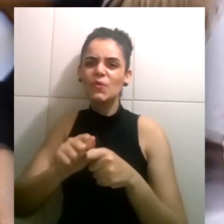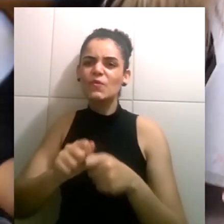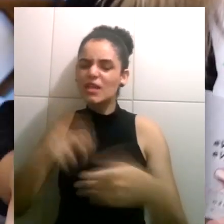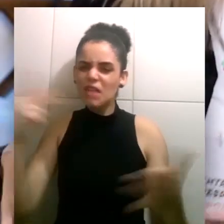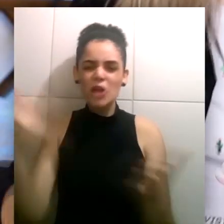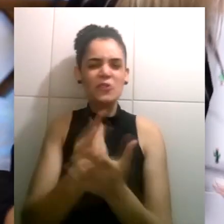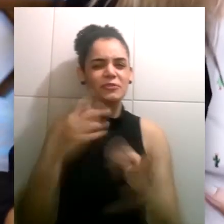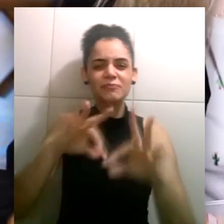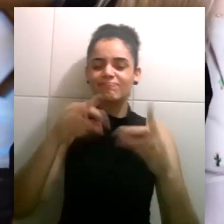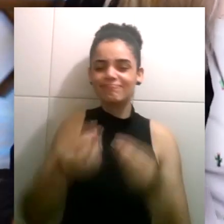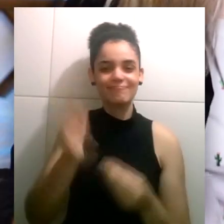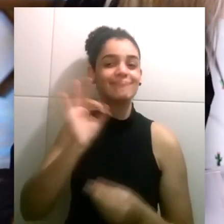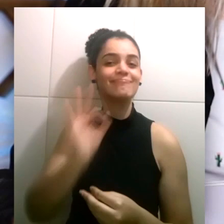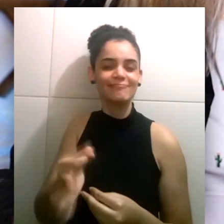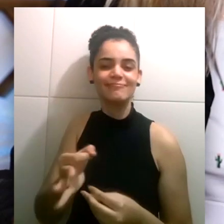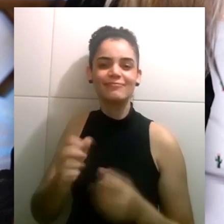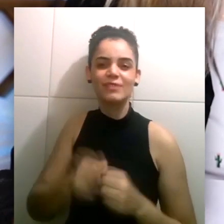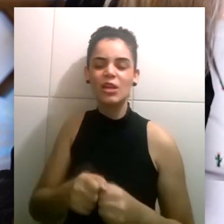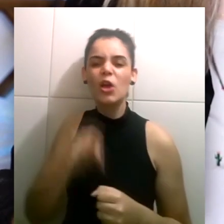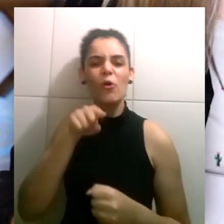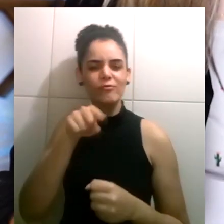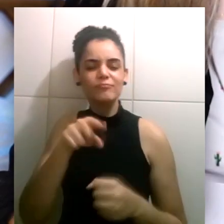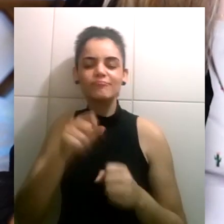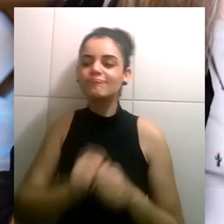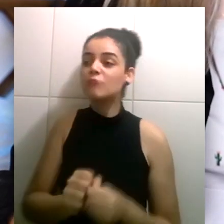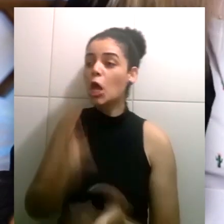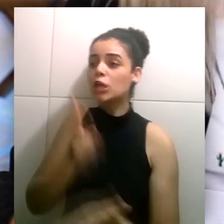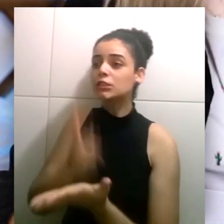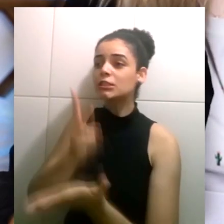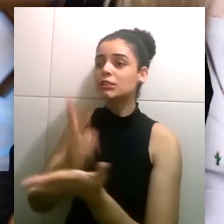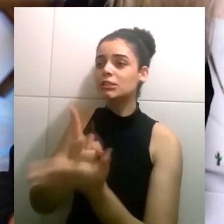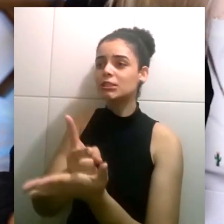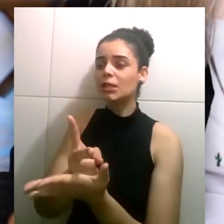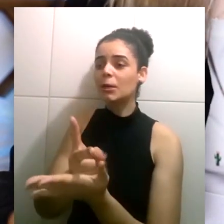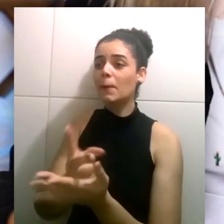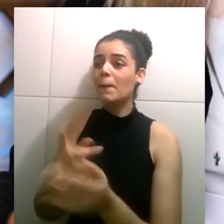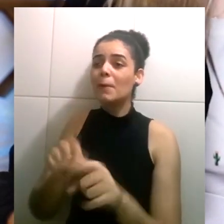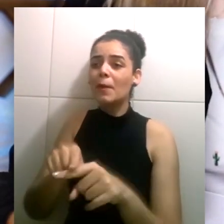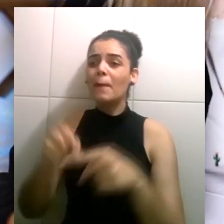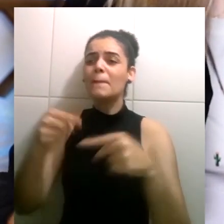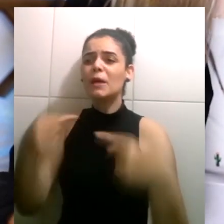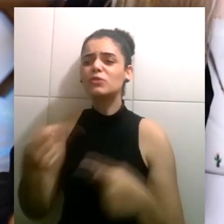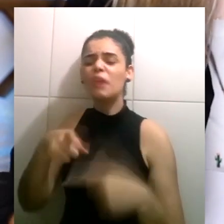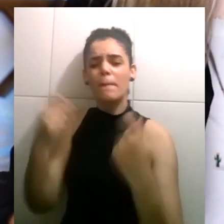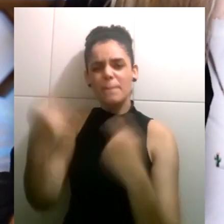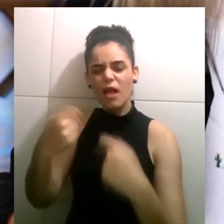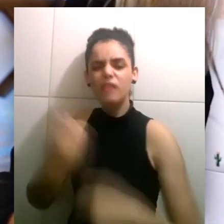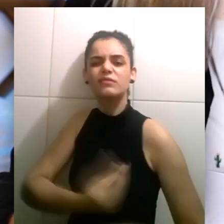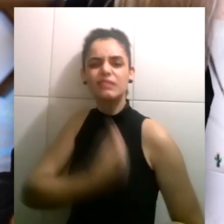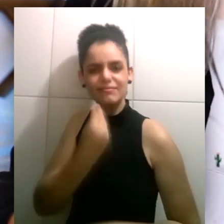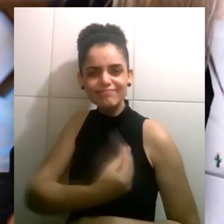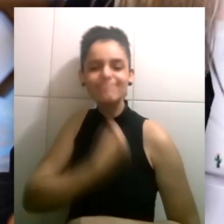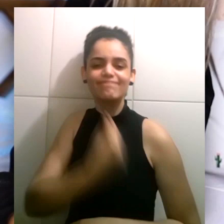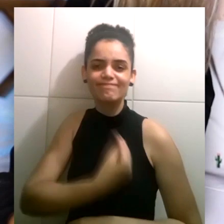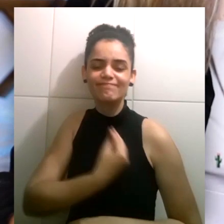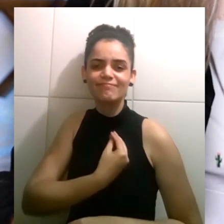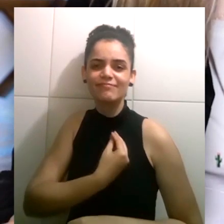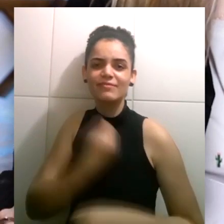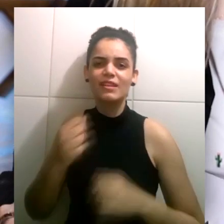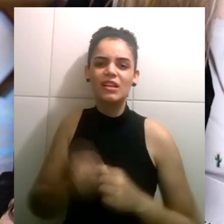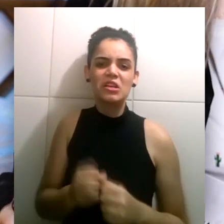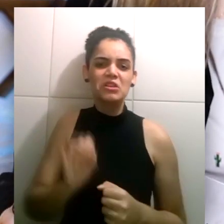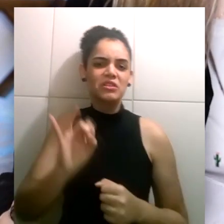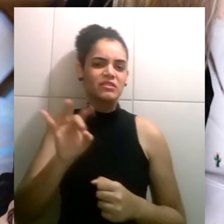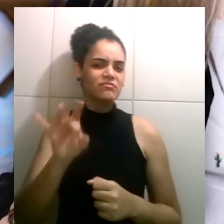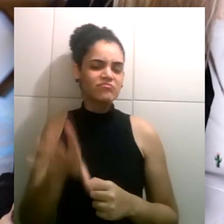né? A hora que você vai ver, é tipo assim, você estava sendo preparada. Mas você estava sendo preparada vivendo, né? Não só